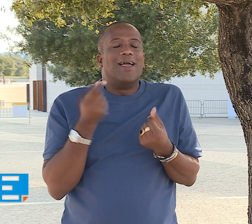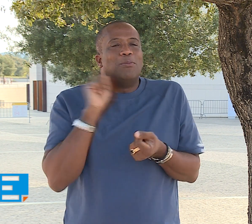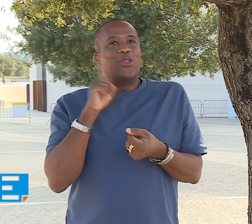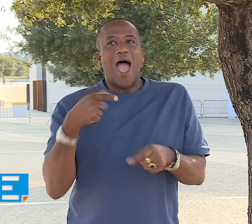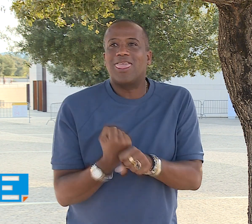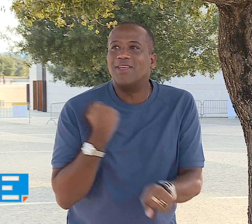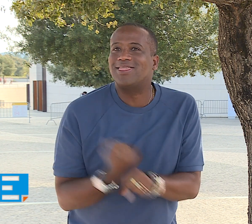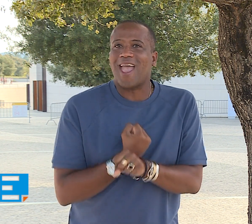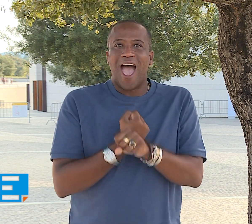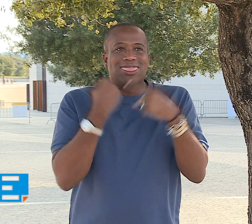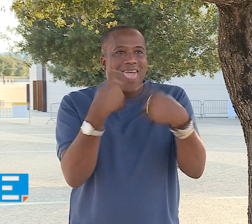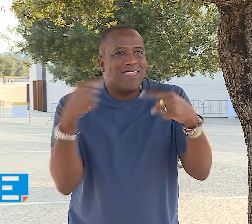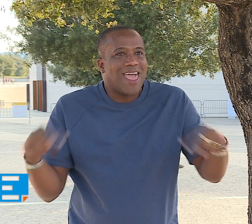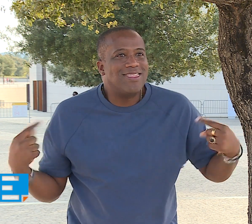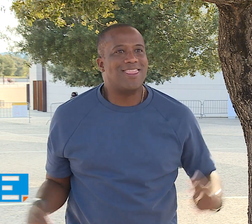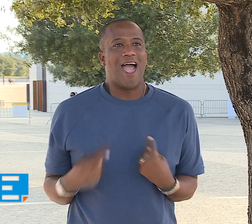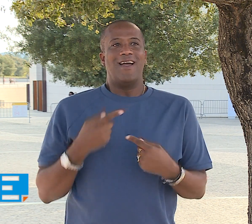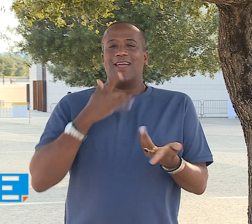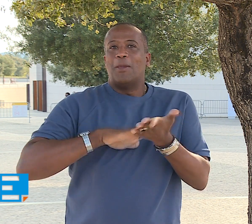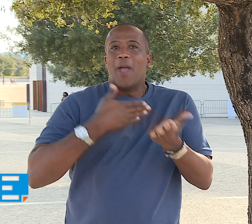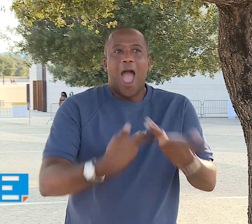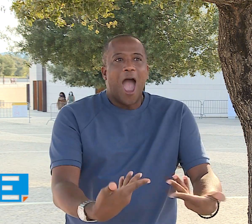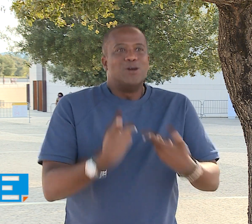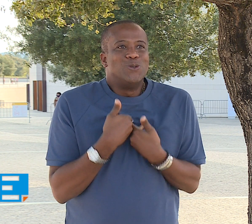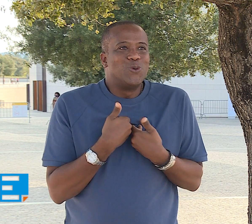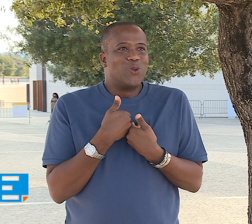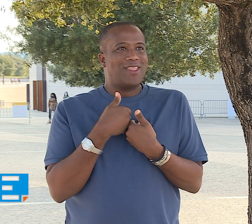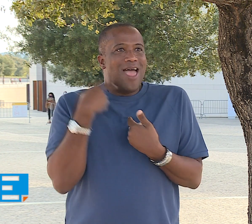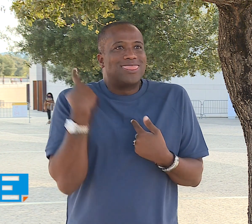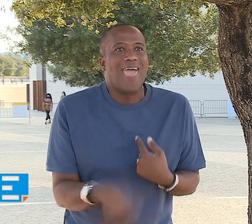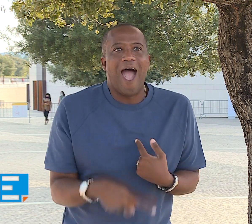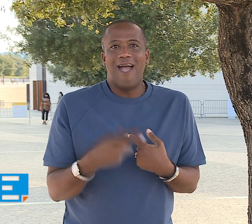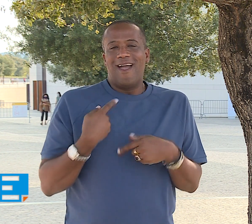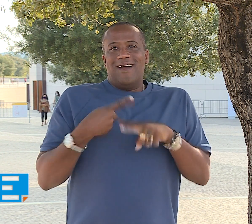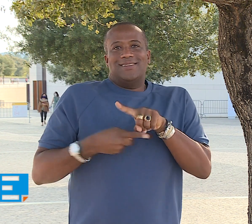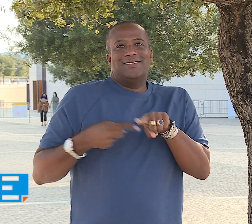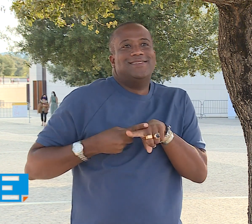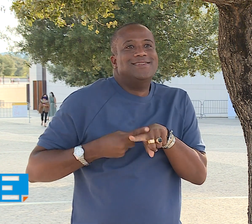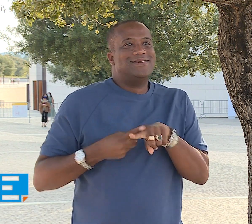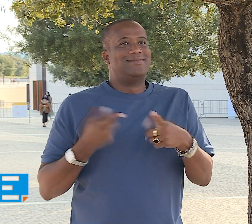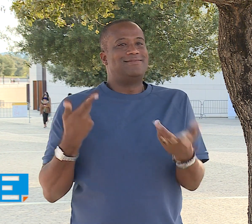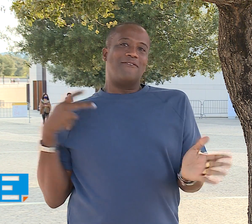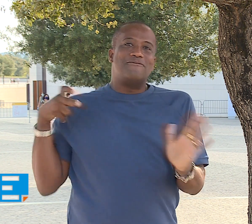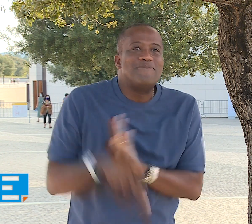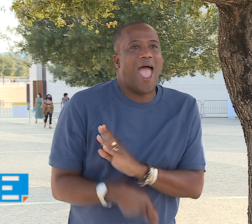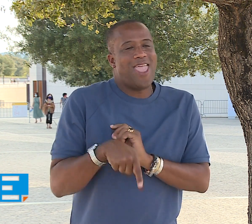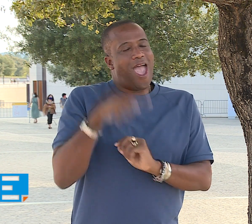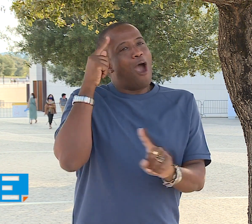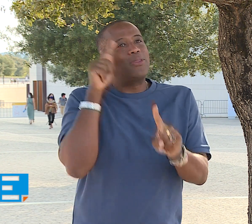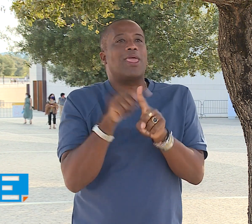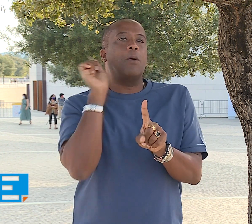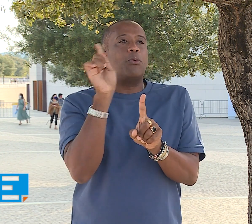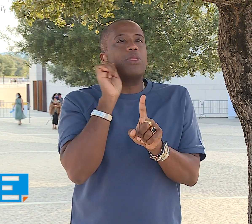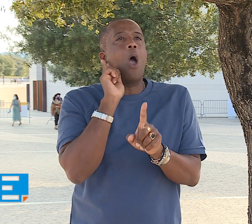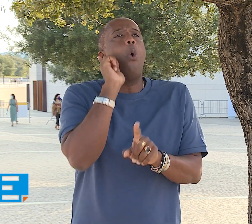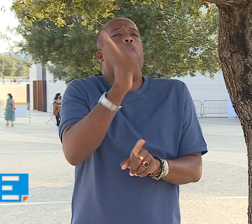Trazia-me aqui a Fátima também, mas não continuava a entender a informação. A partir do momento em que havia intérprete, eu